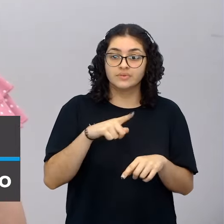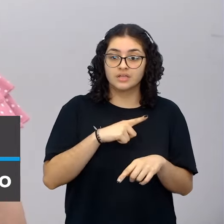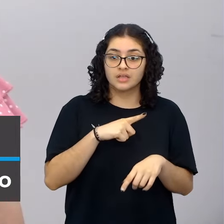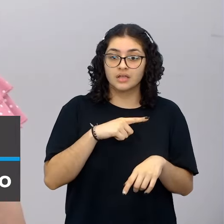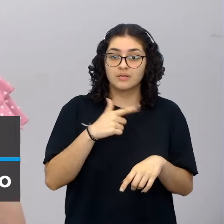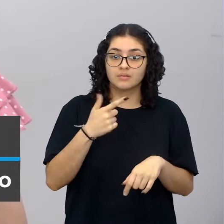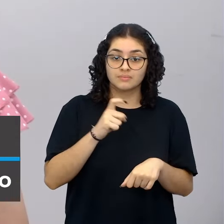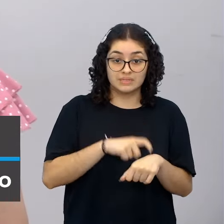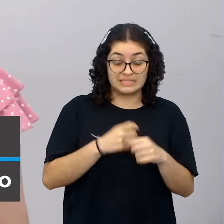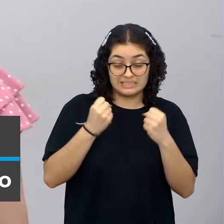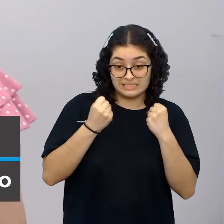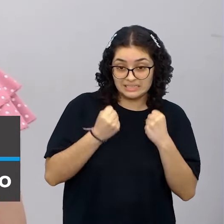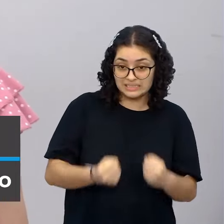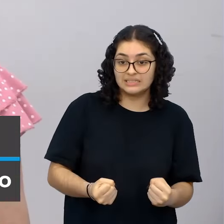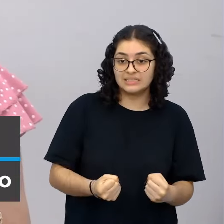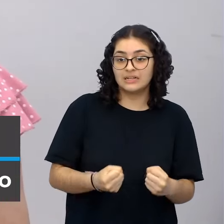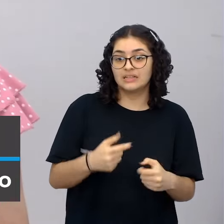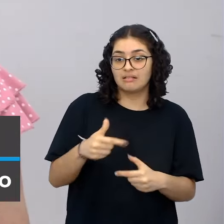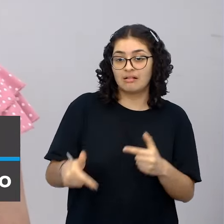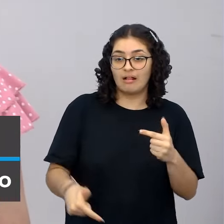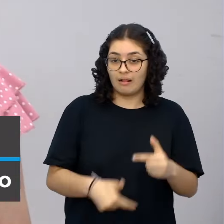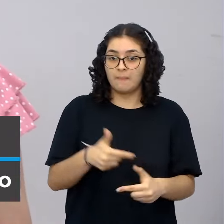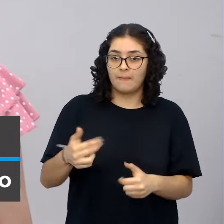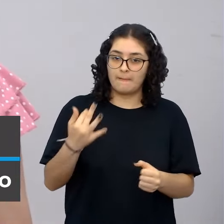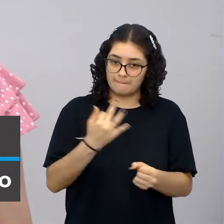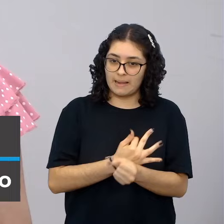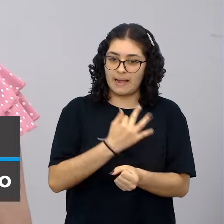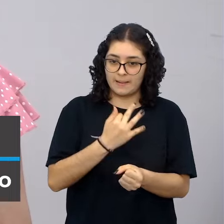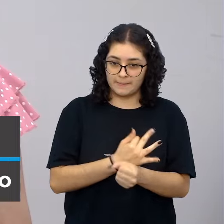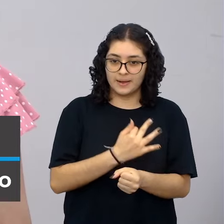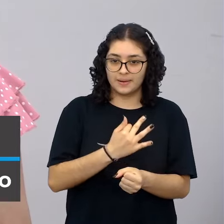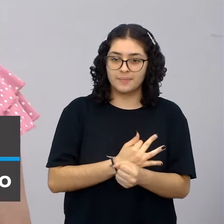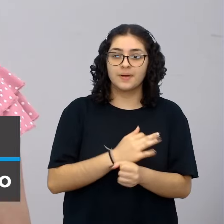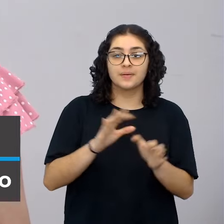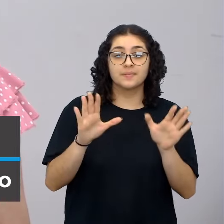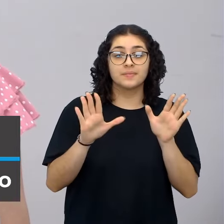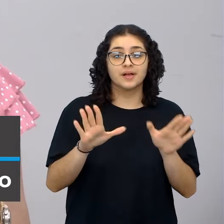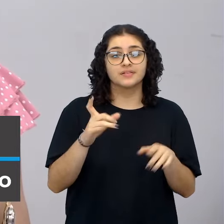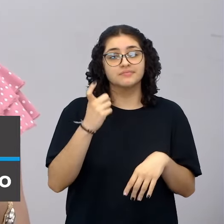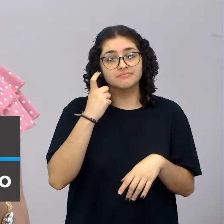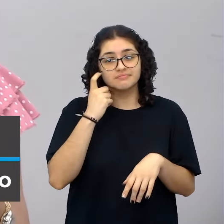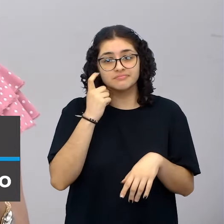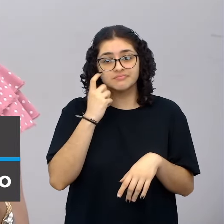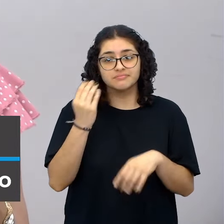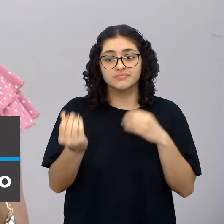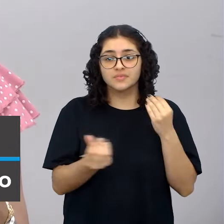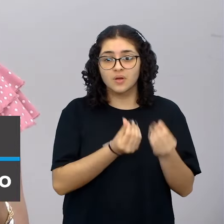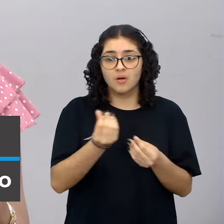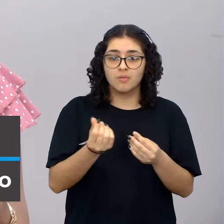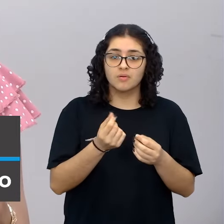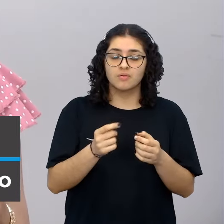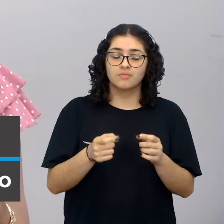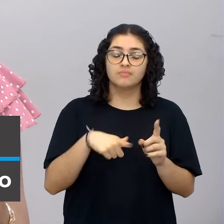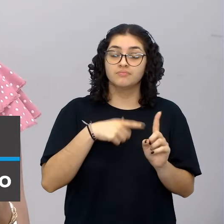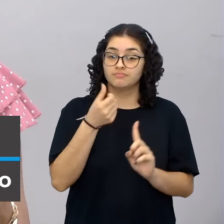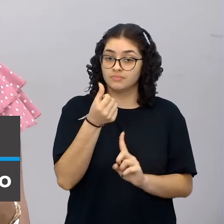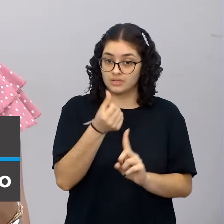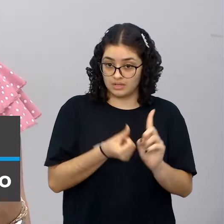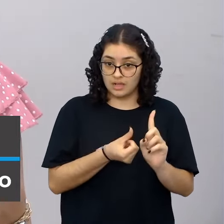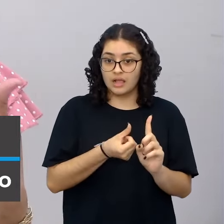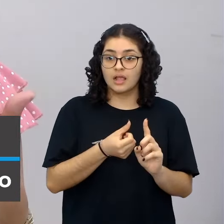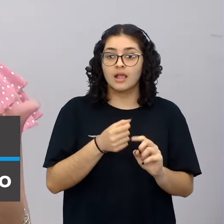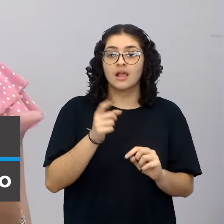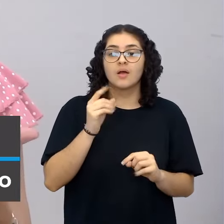bem pesada, né? No sentido de trabalhar esses componentes. Então, a gente pensou assim, primeiro semestre, um material